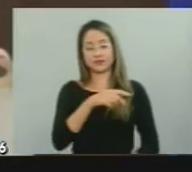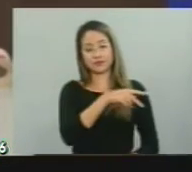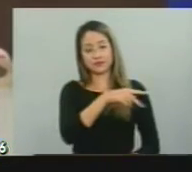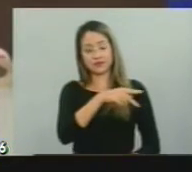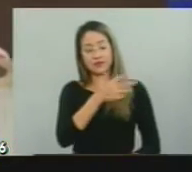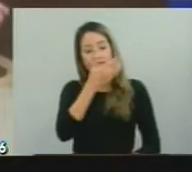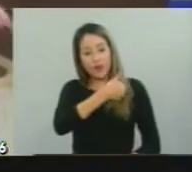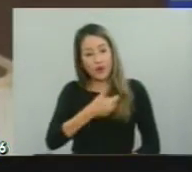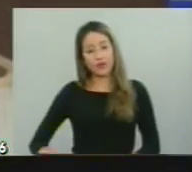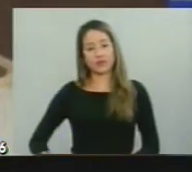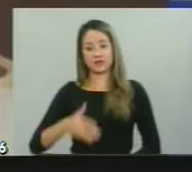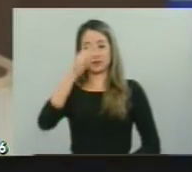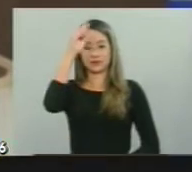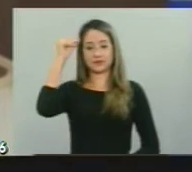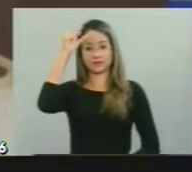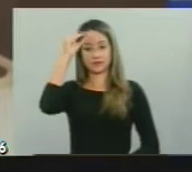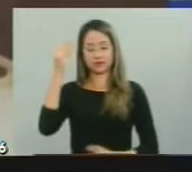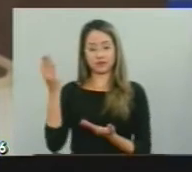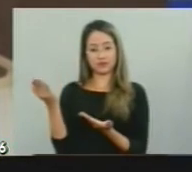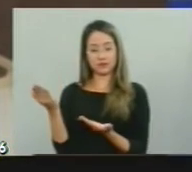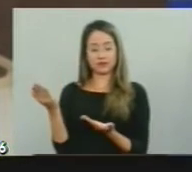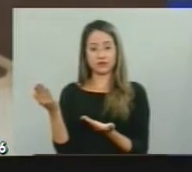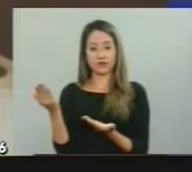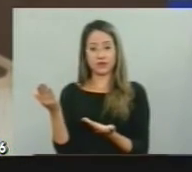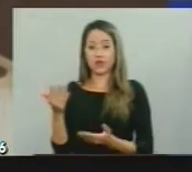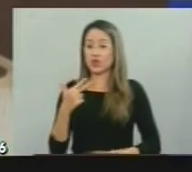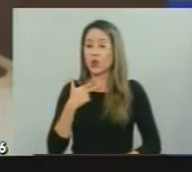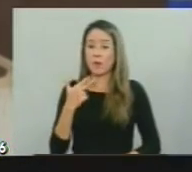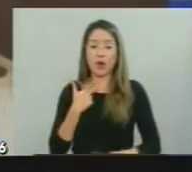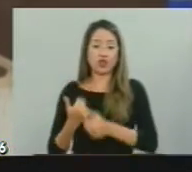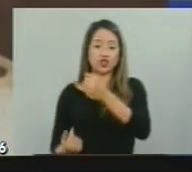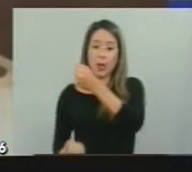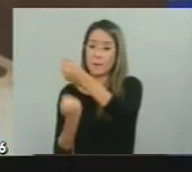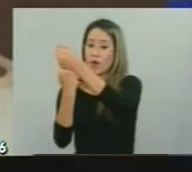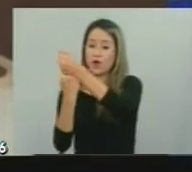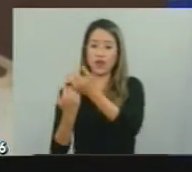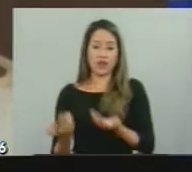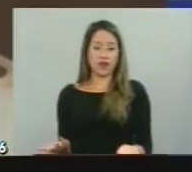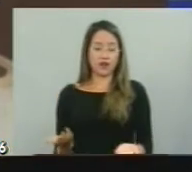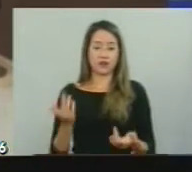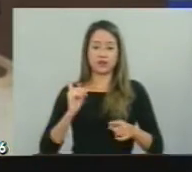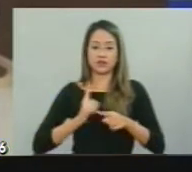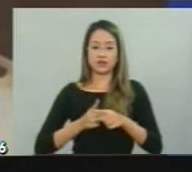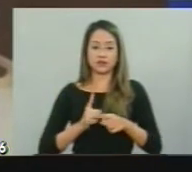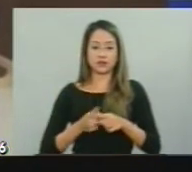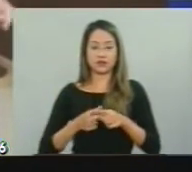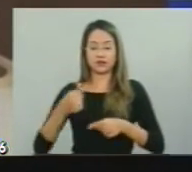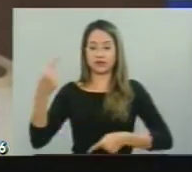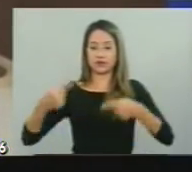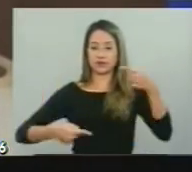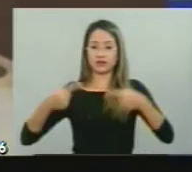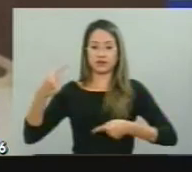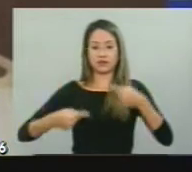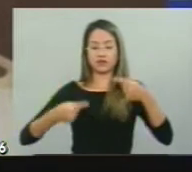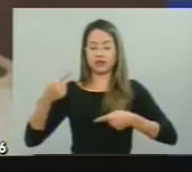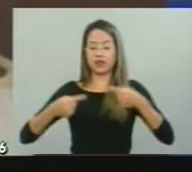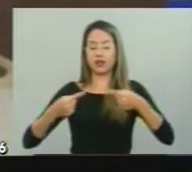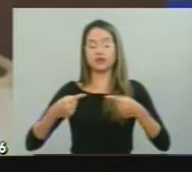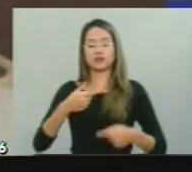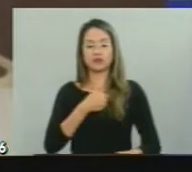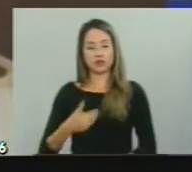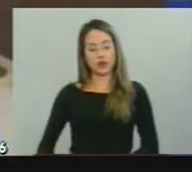Ceará. É essa contradição que não pode ser resolvida na política. Enquanto o